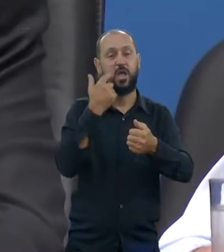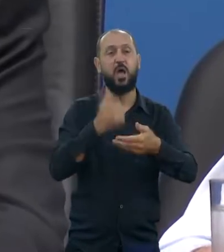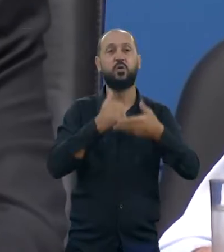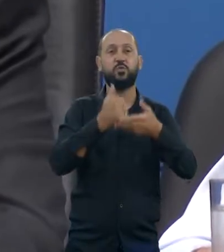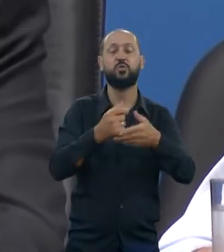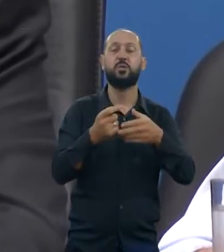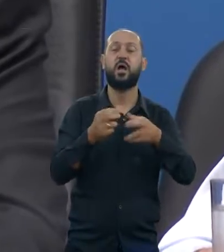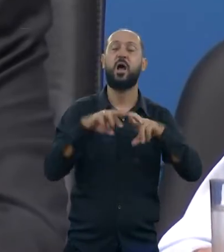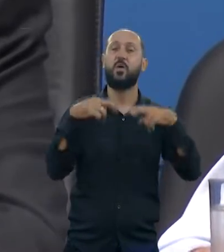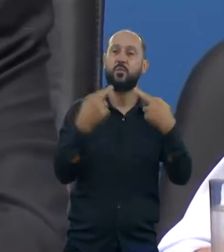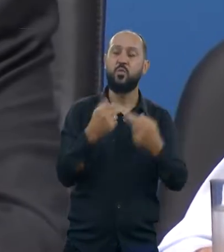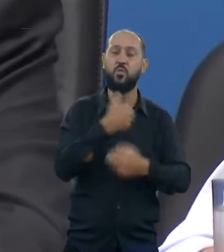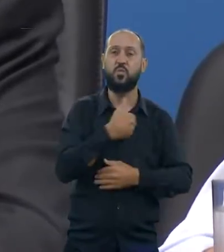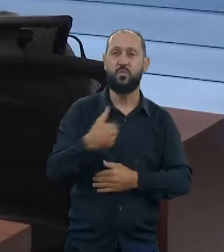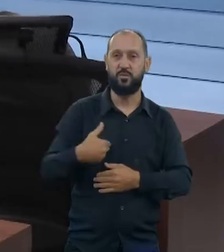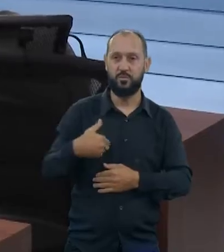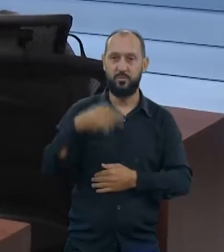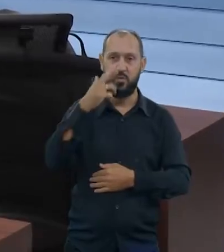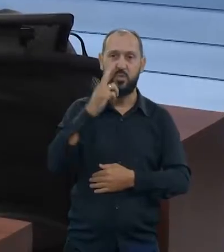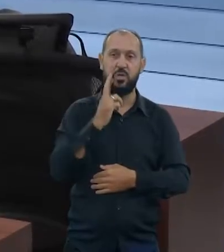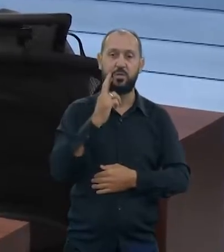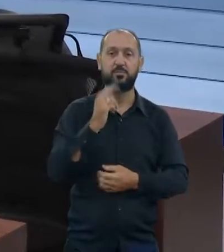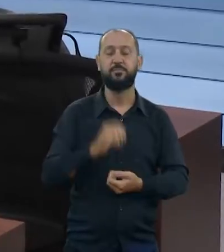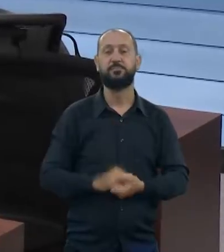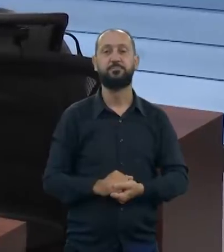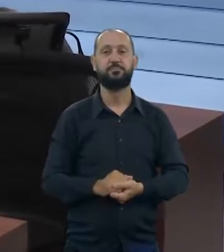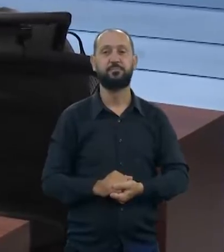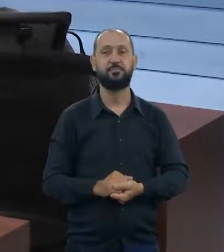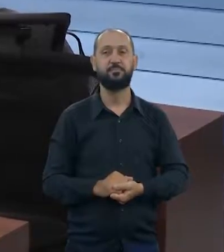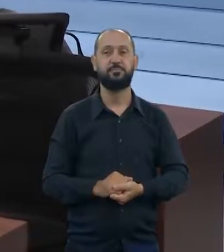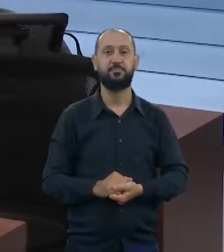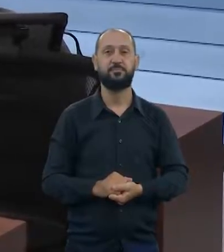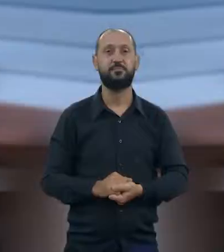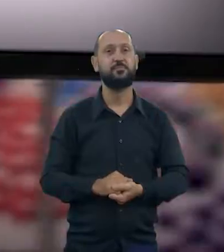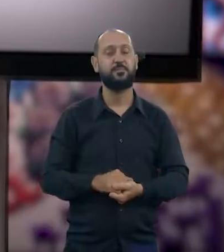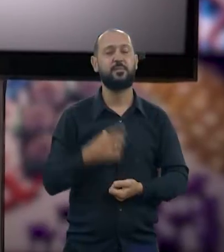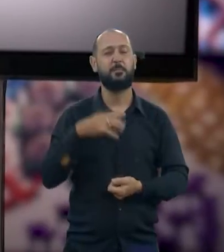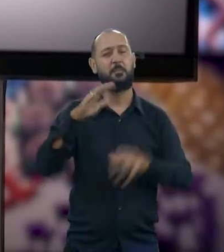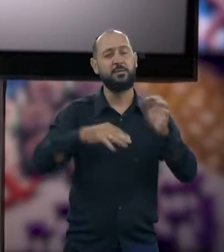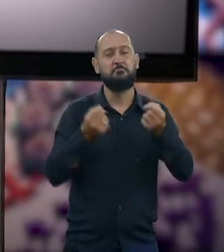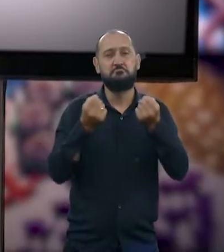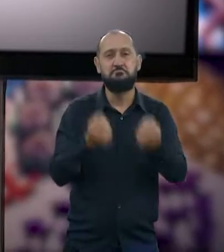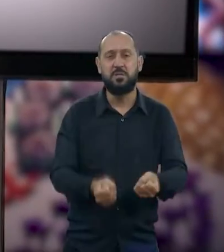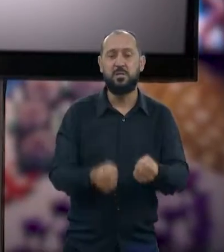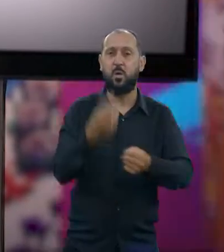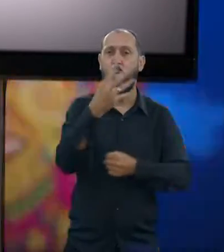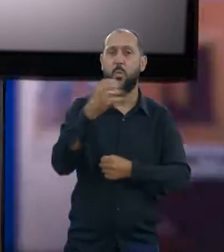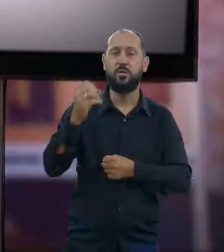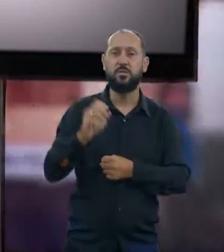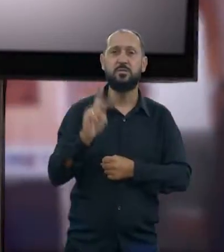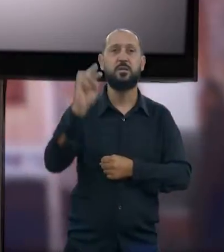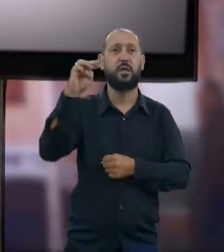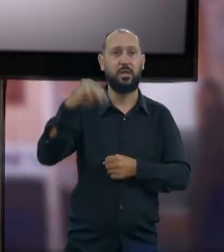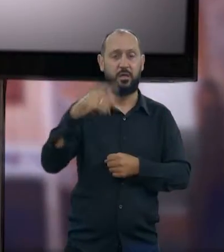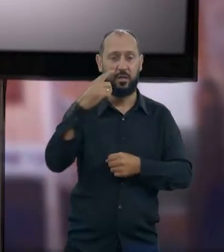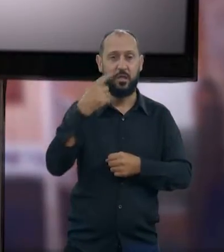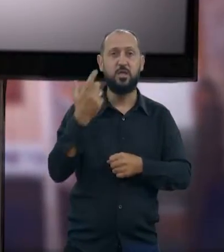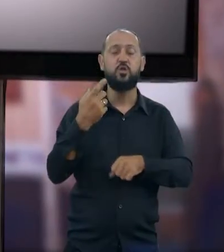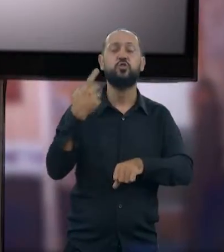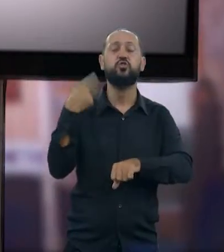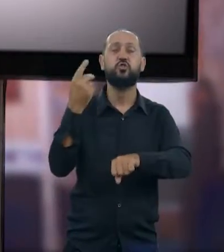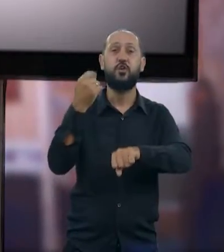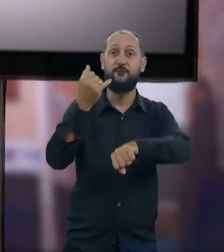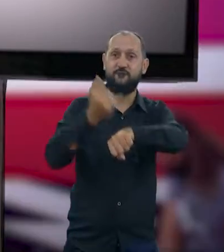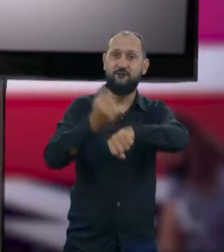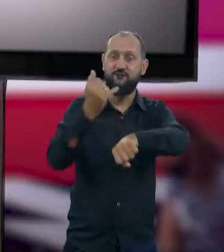e intermediar reunião com o governador Eduardo Riedel. Pesando cerca de 400 quilos, o monumento